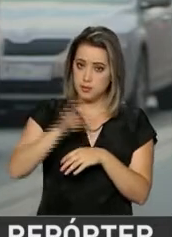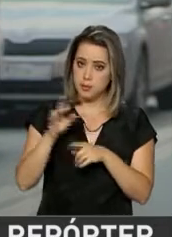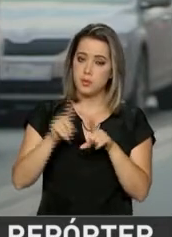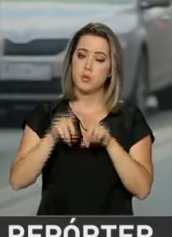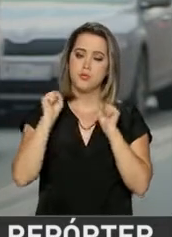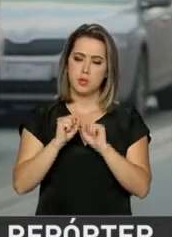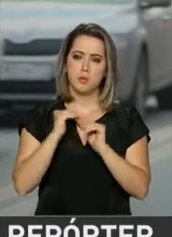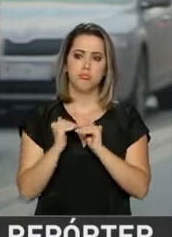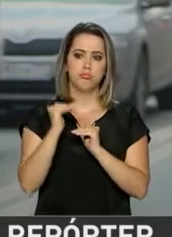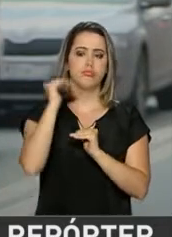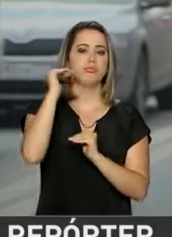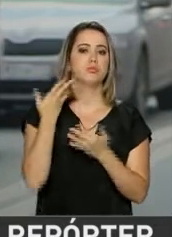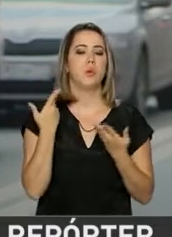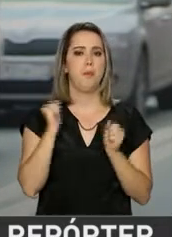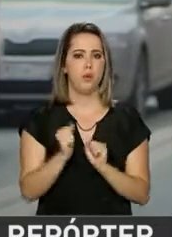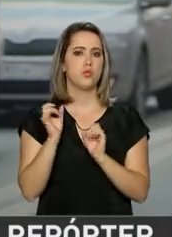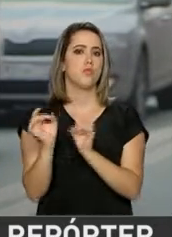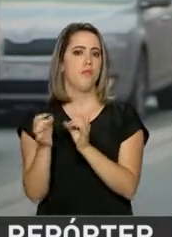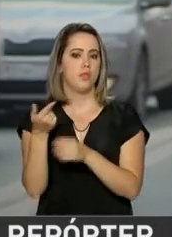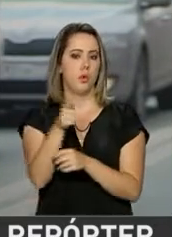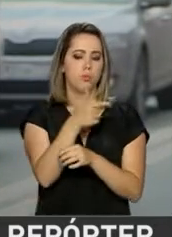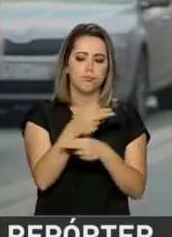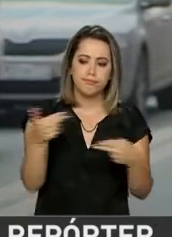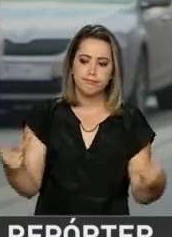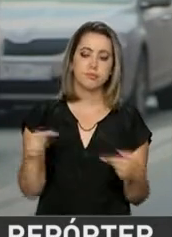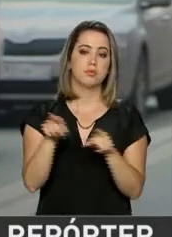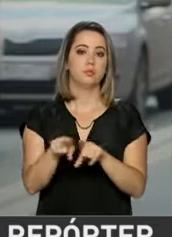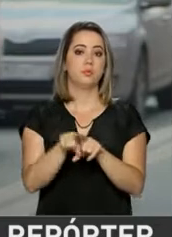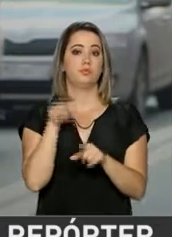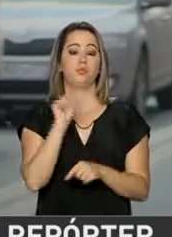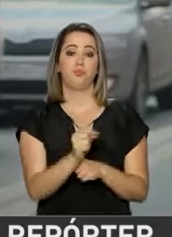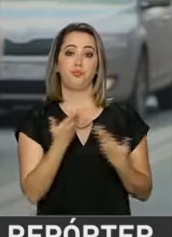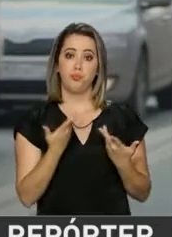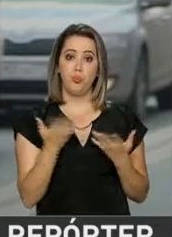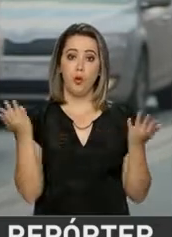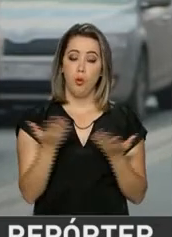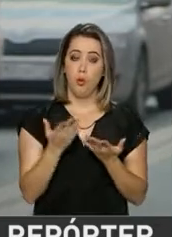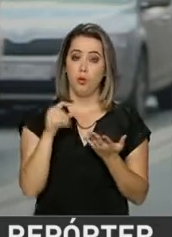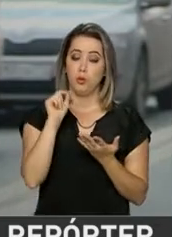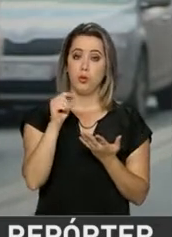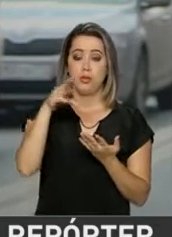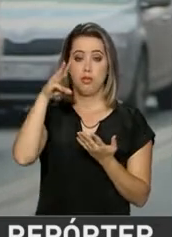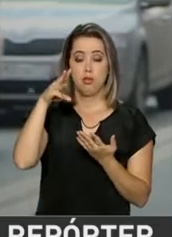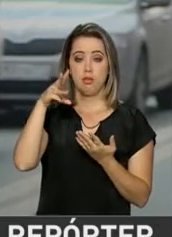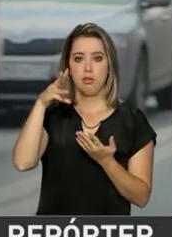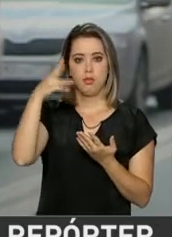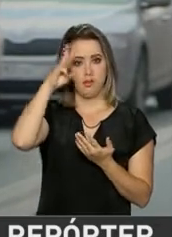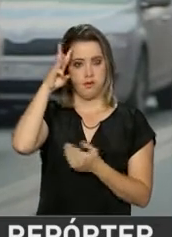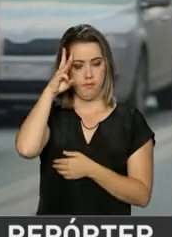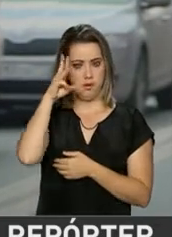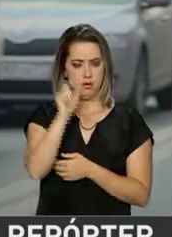possibilidade para a diversificação das exportações brasileiras para o mercado russo encontro com investidores da rússia nesta terça feira que